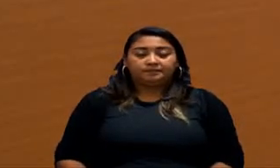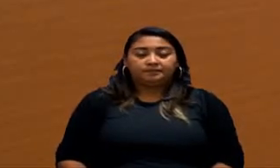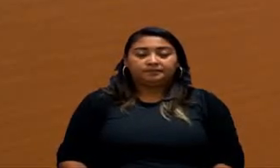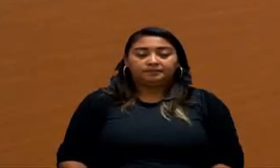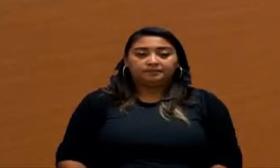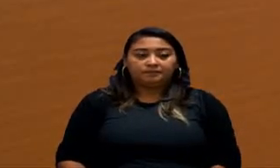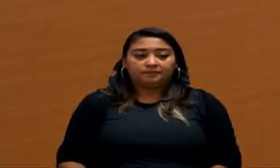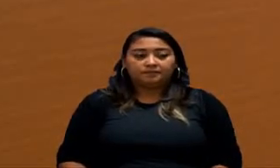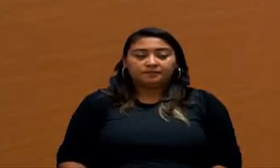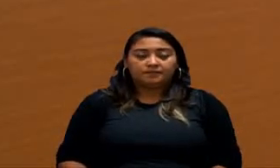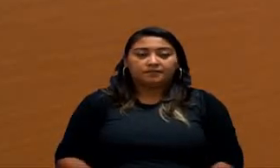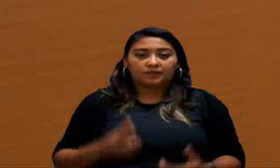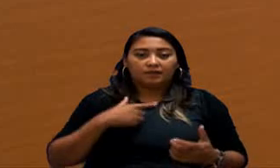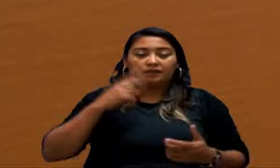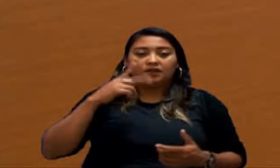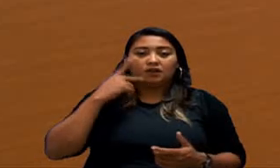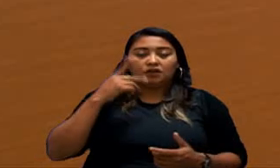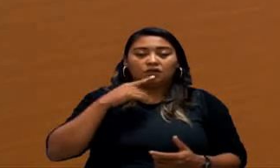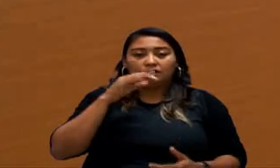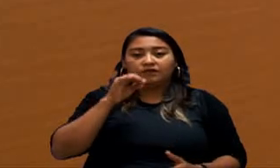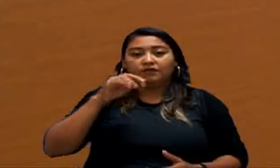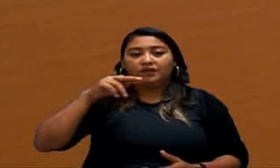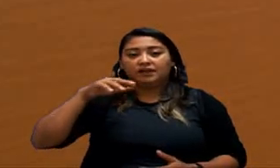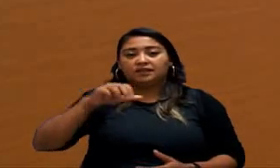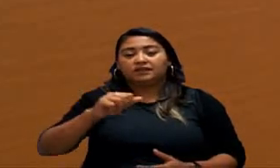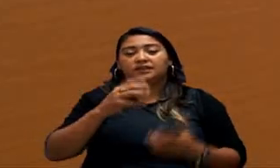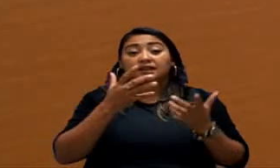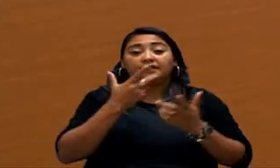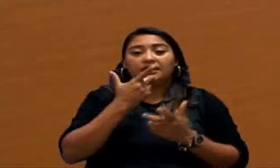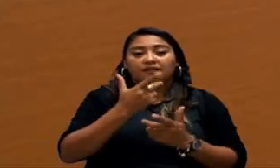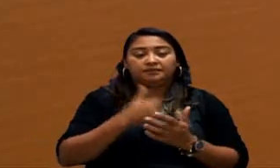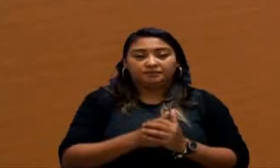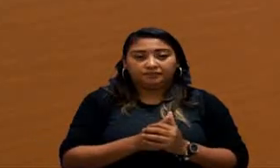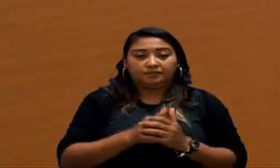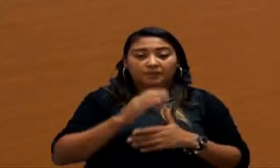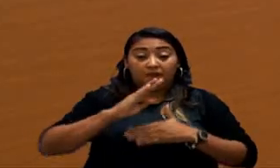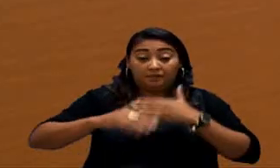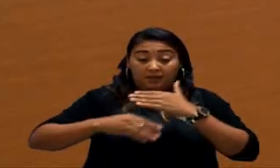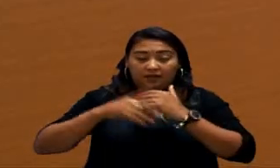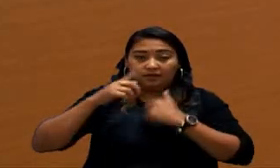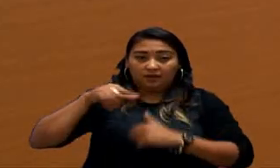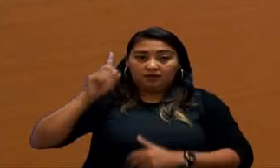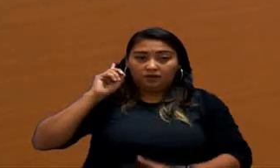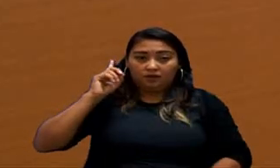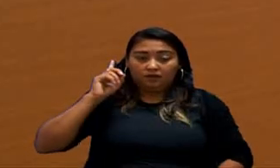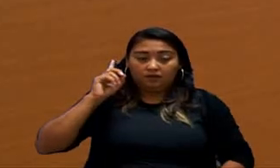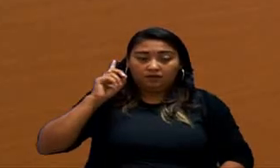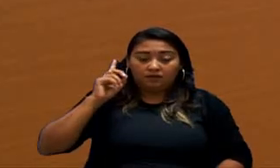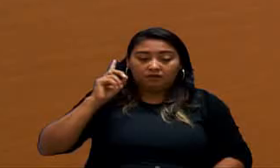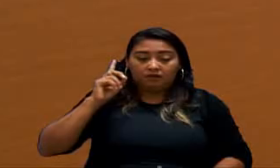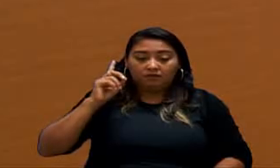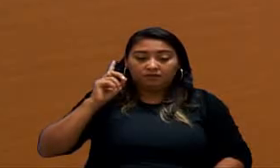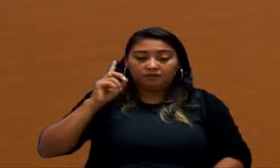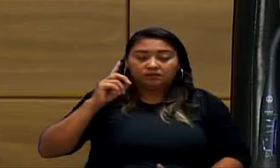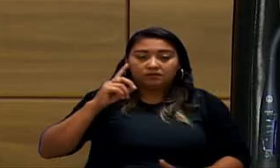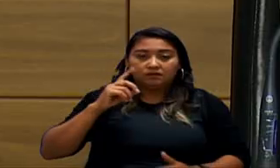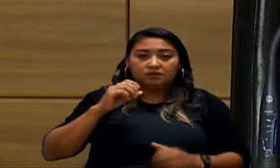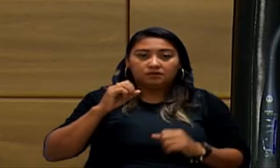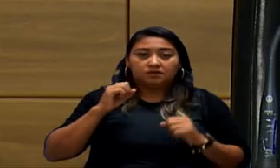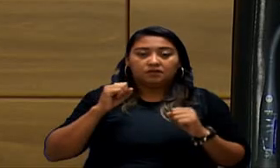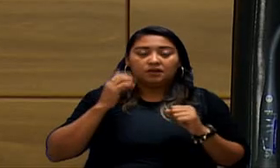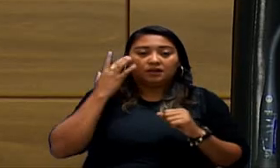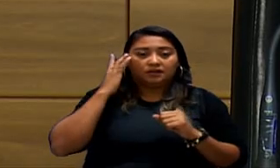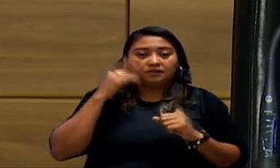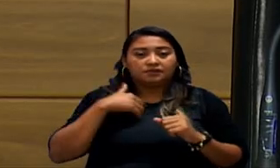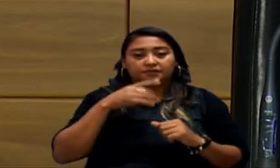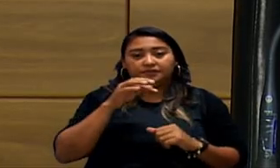Essa. Entrou outra. Acho que o vereador França gostaria de dar uma palavrinha. A emenda anterior, faço agora ou não? Pode. Só acho que o